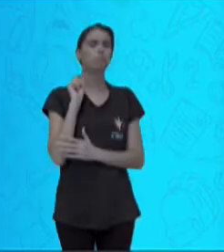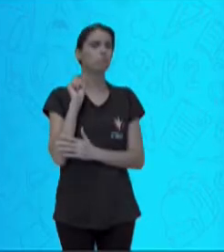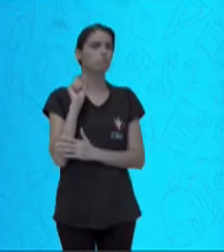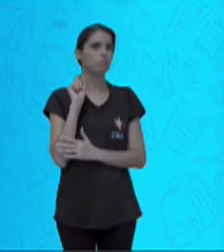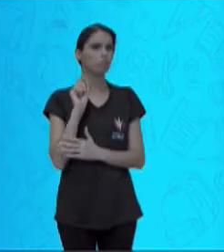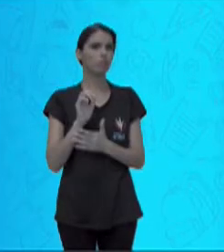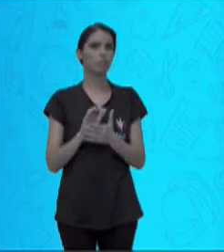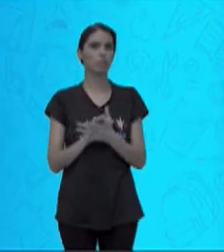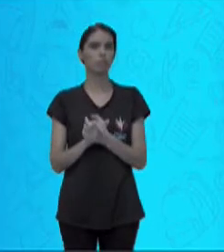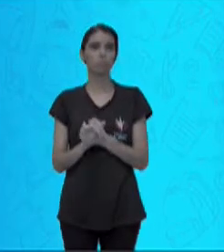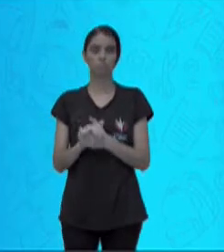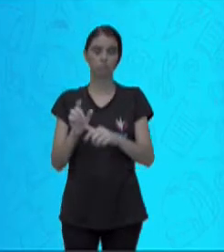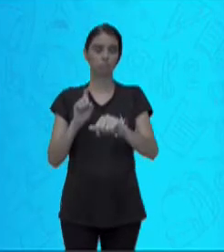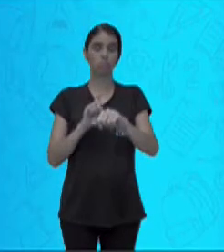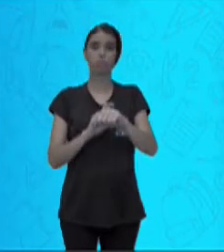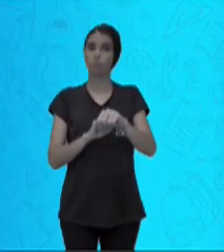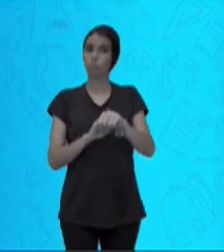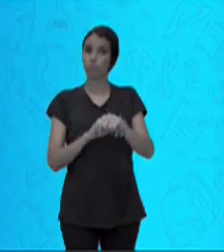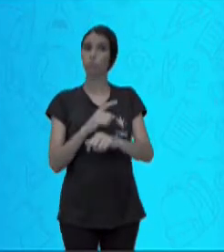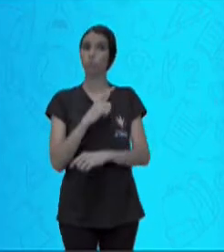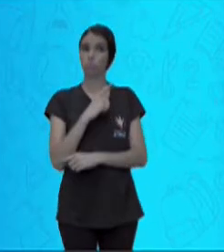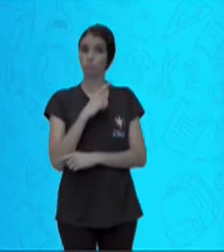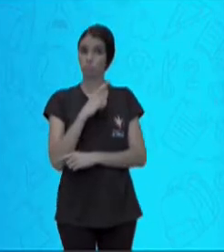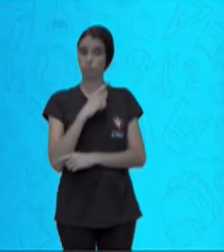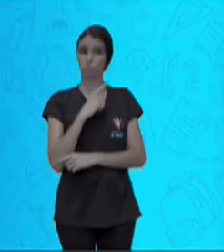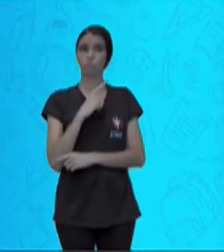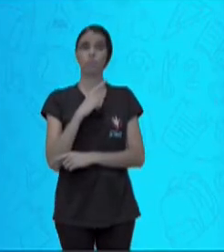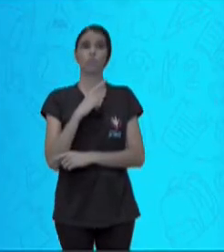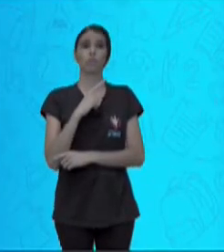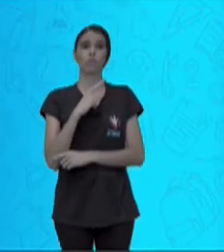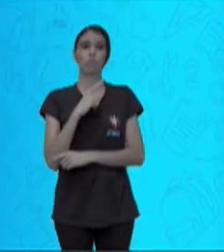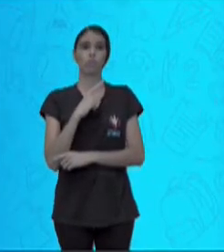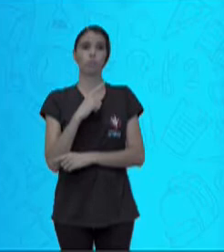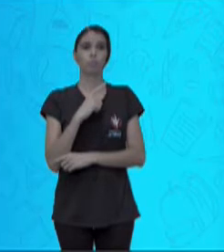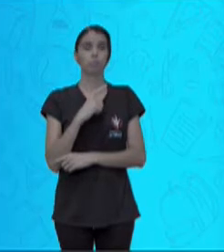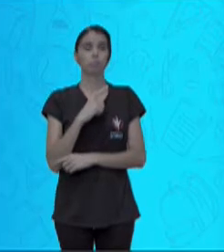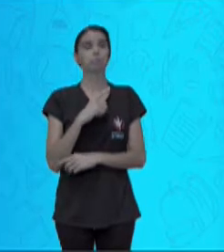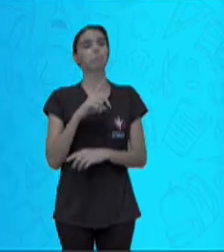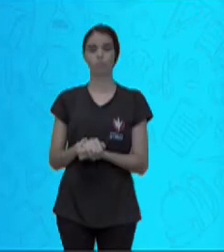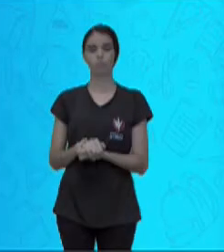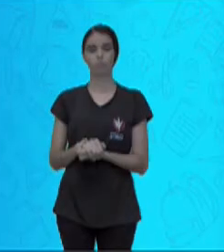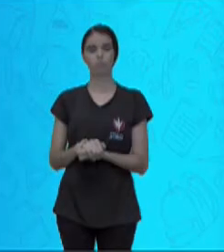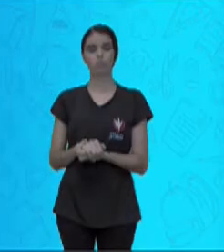de cada um dos envolvidos, envolve algum assunto.